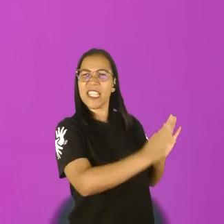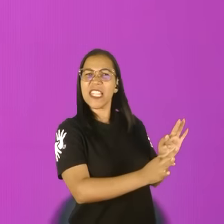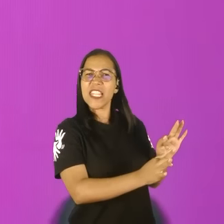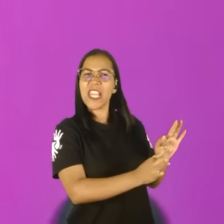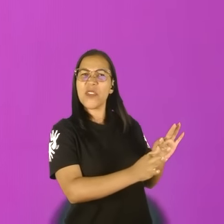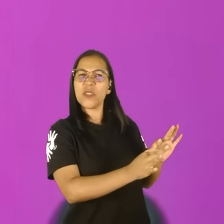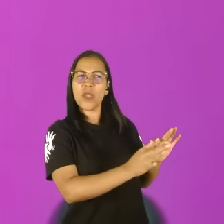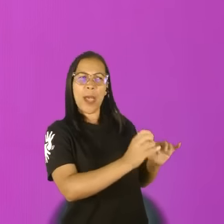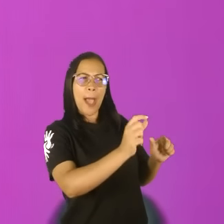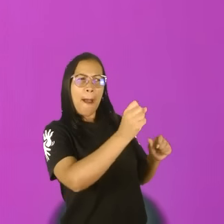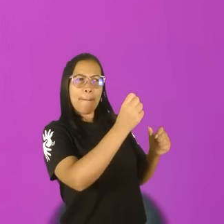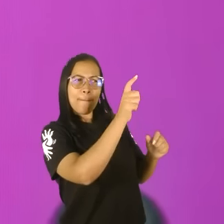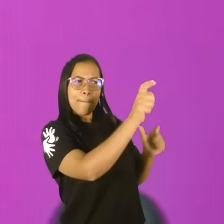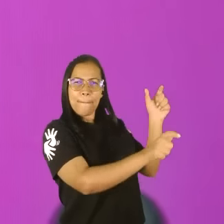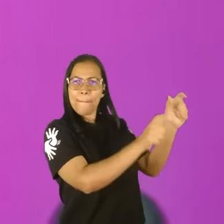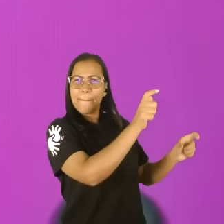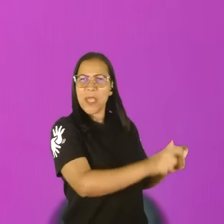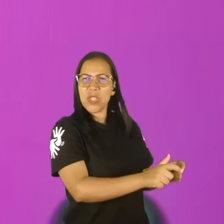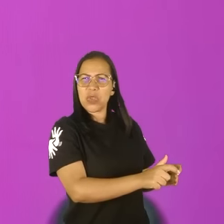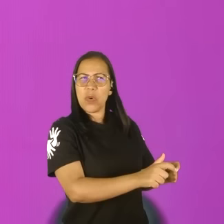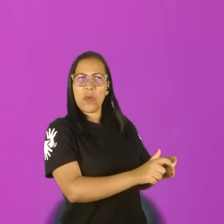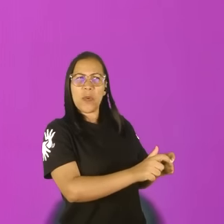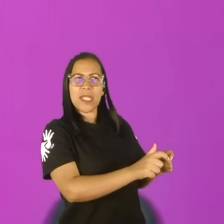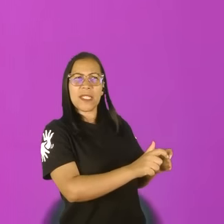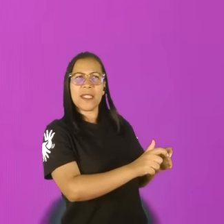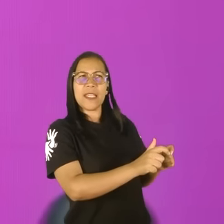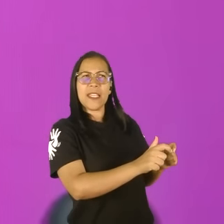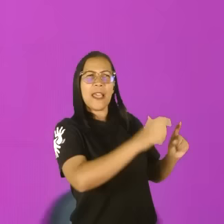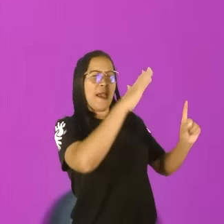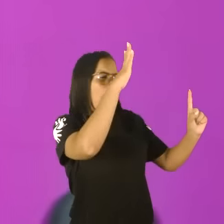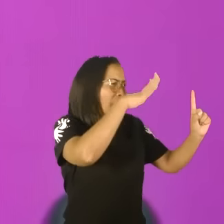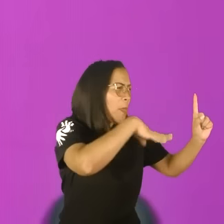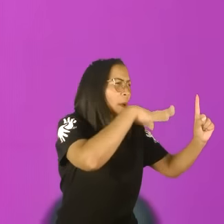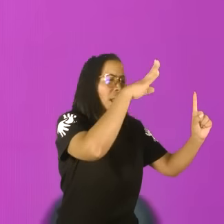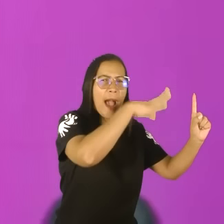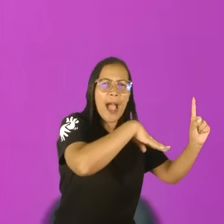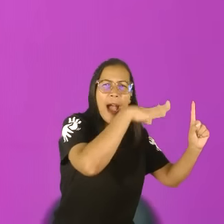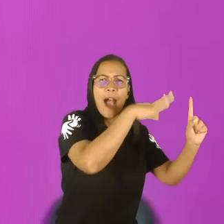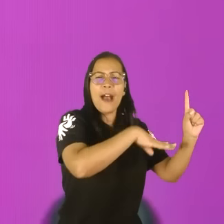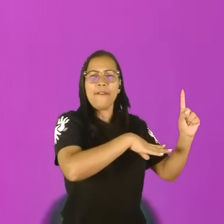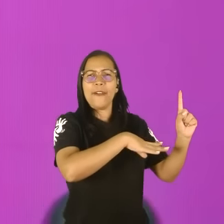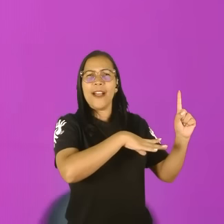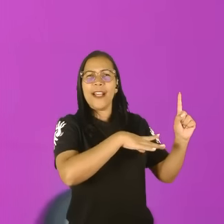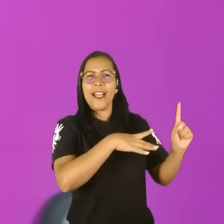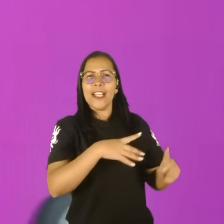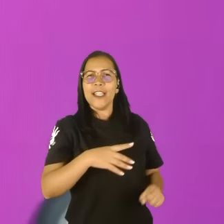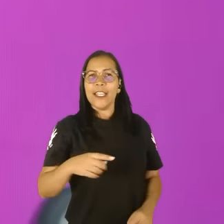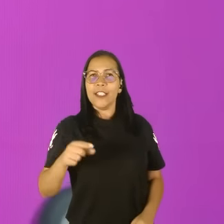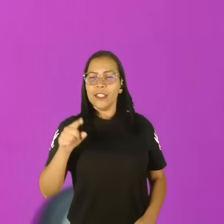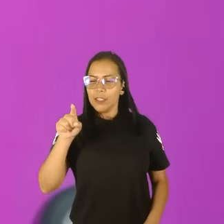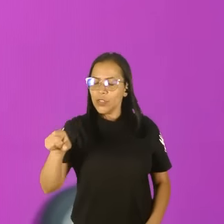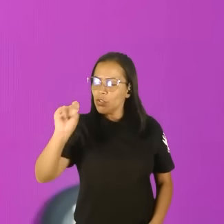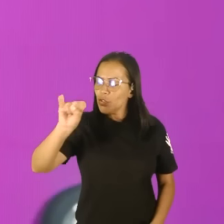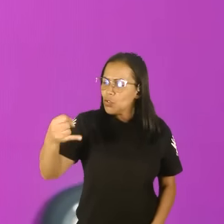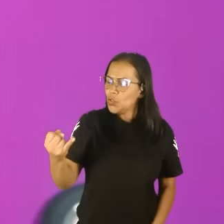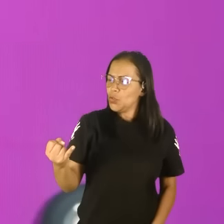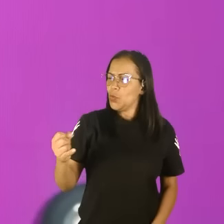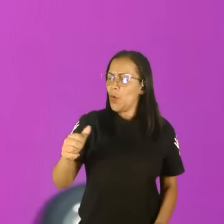esse camarada não veio do nada. Ele não nasceu do nada. Essa autoridade não veio porque ele tinha um